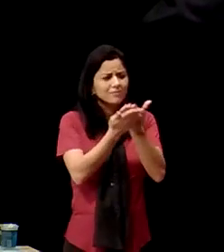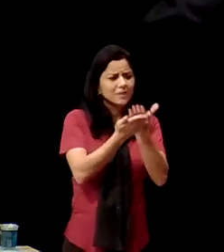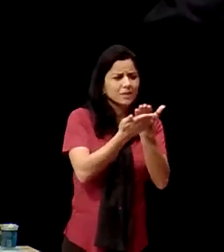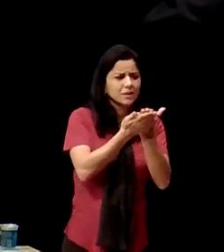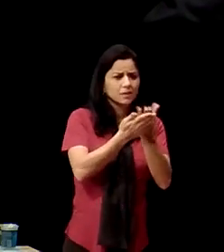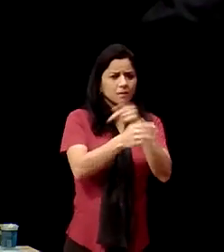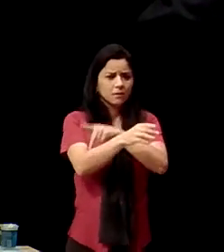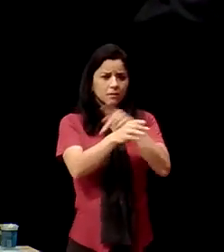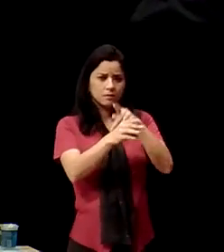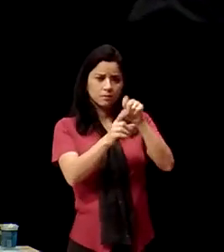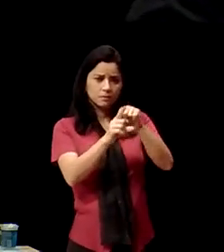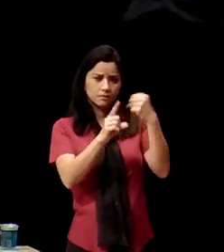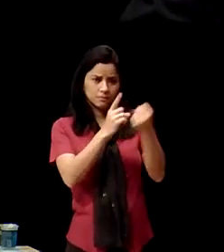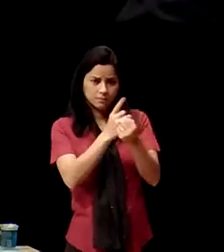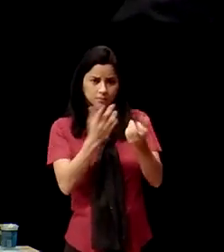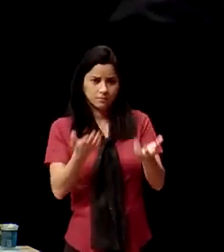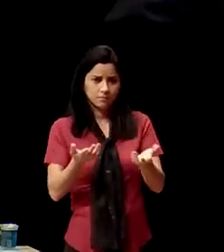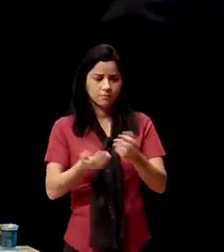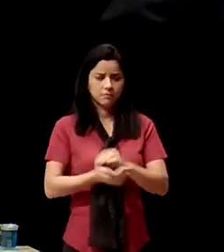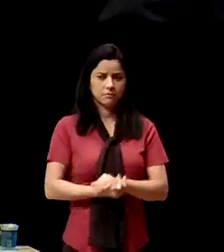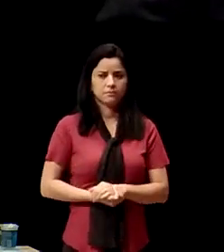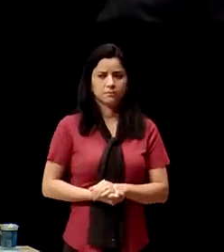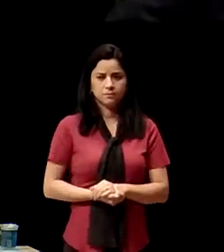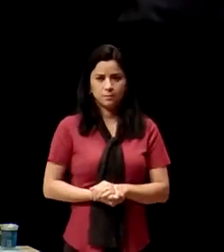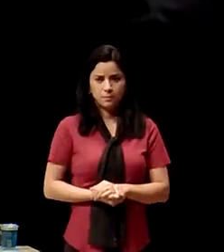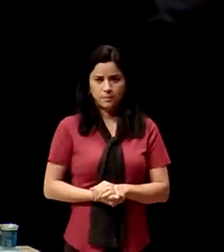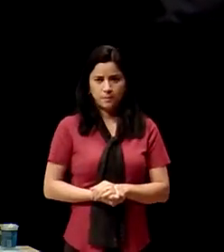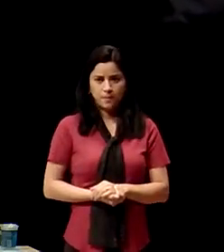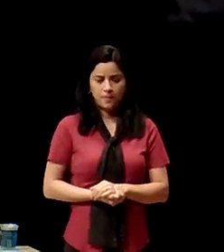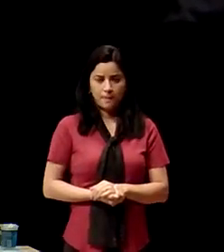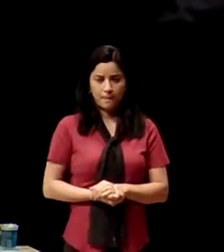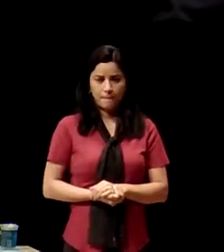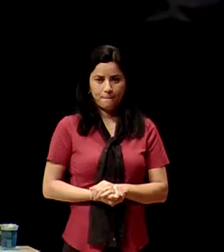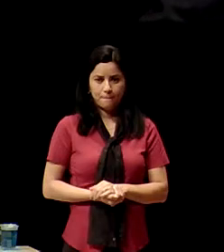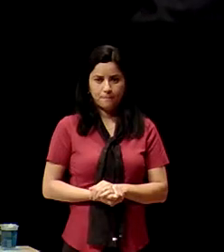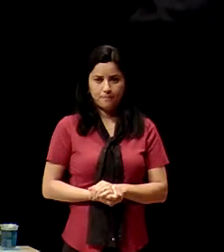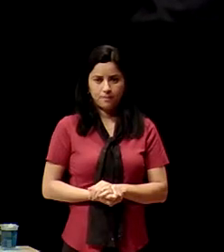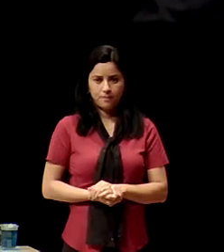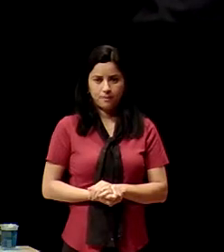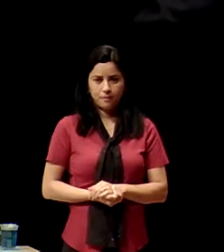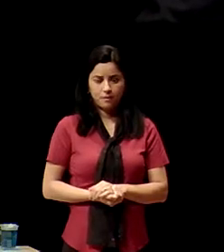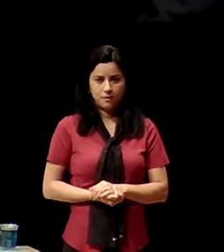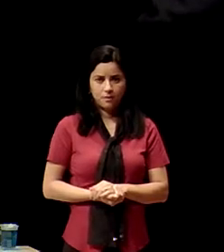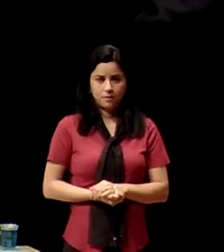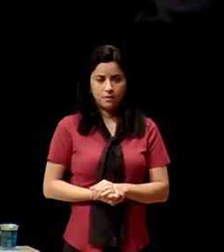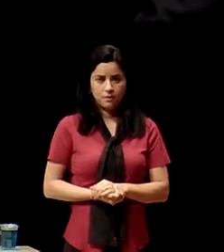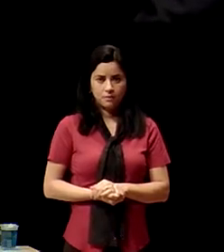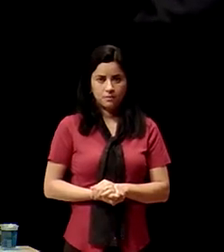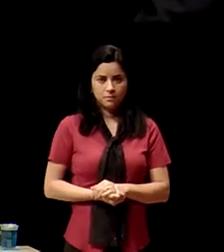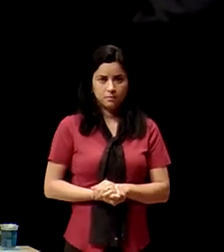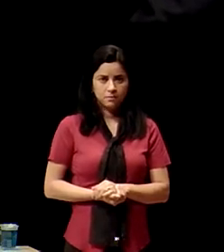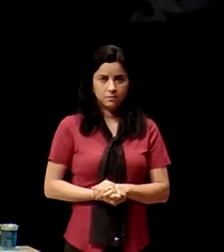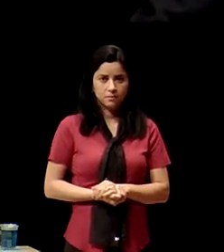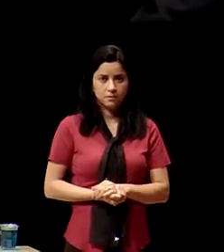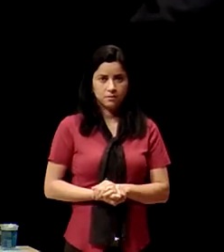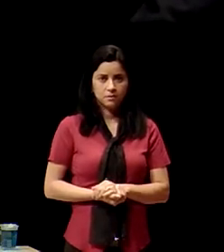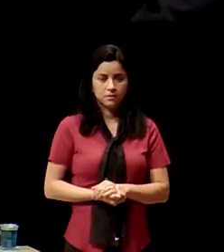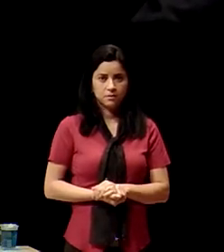da pedagogia social. Each definition of the aims and content of